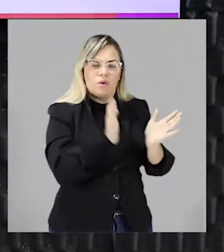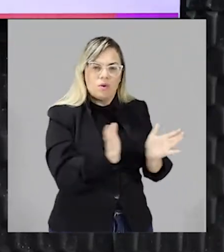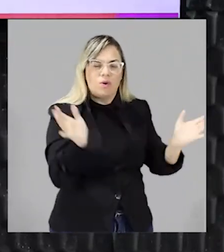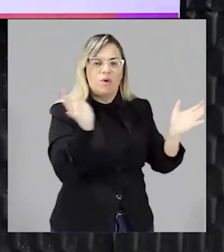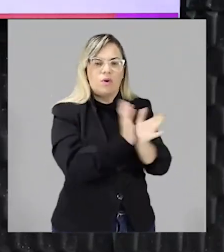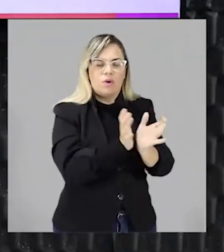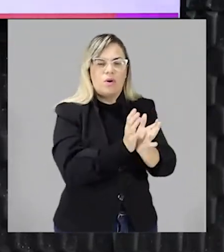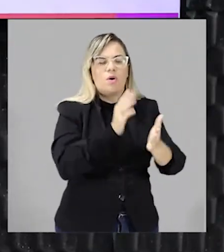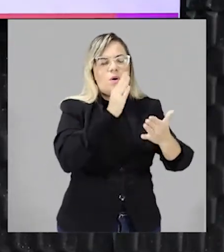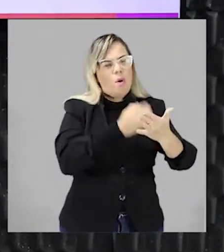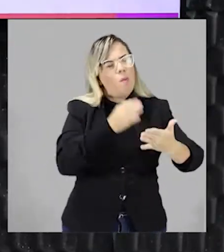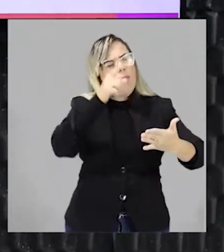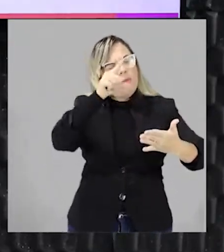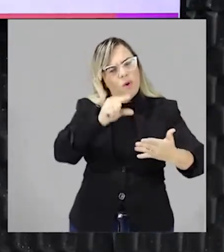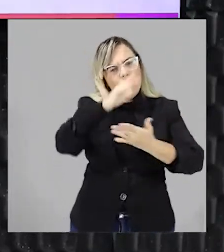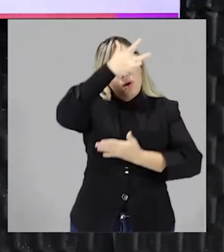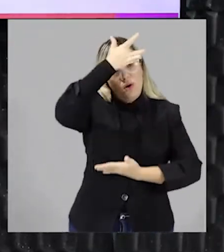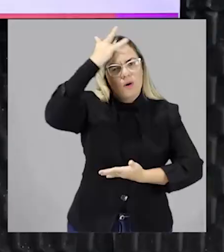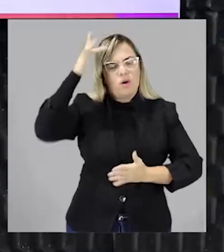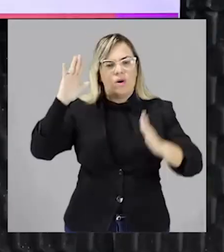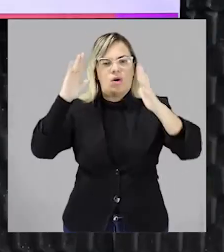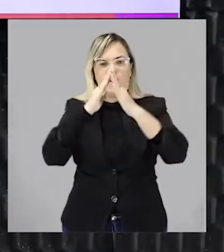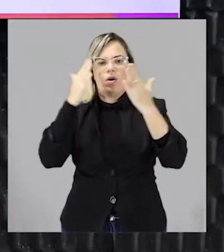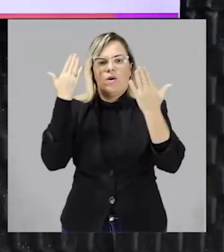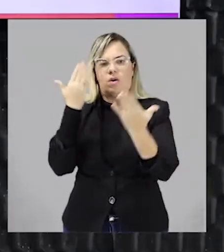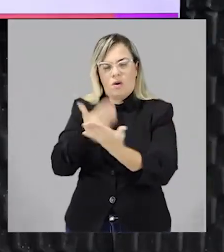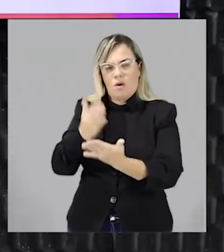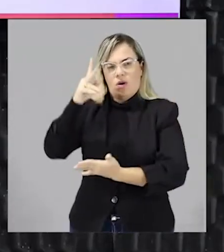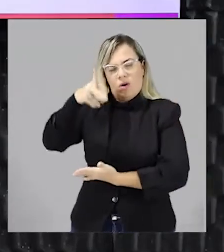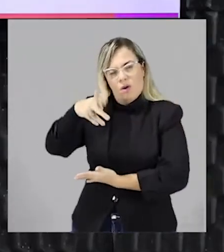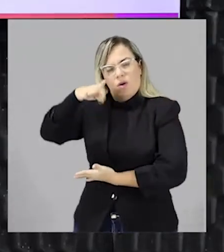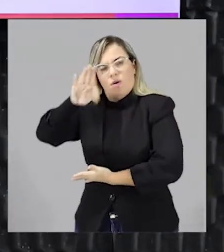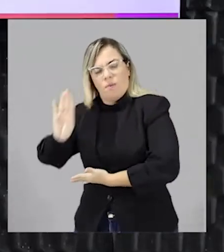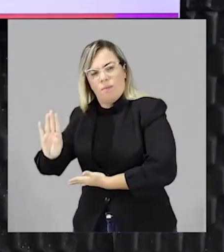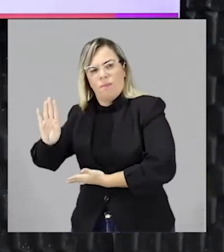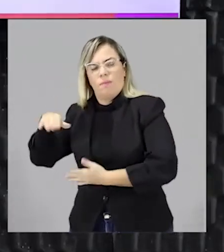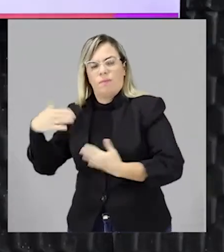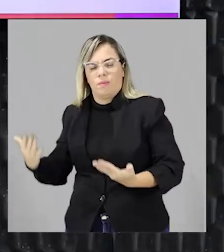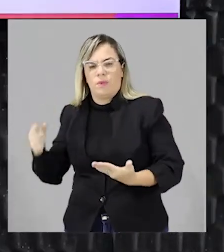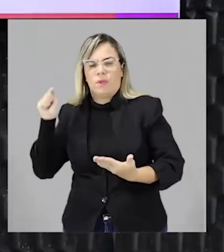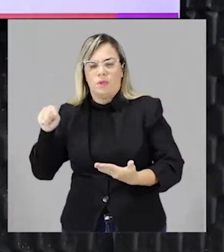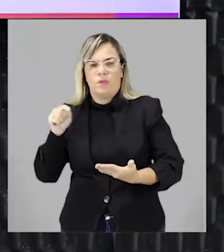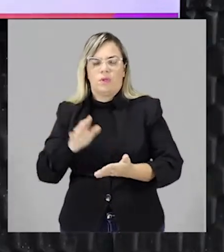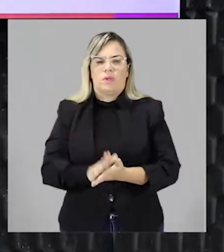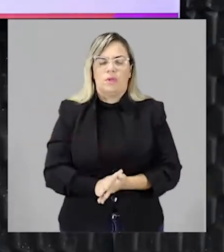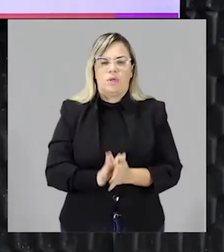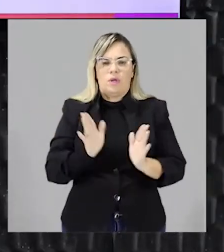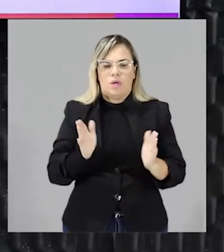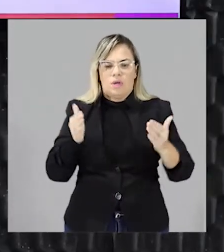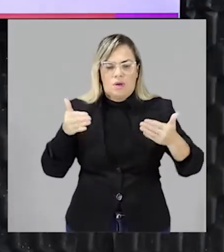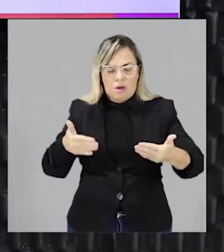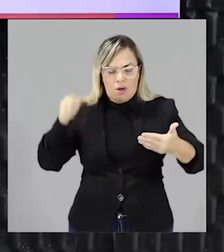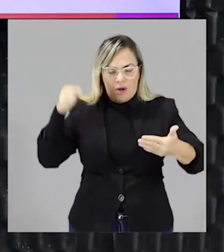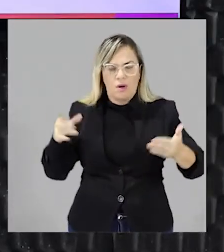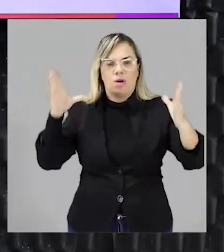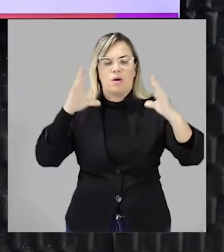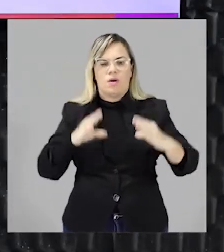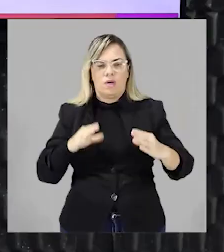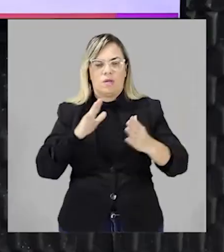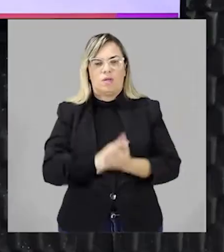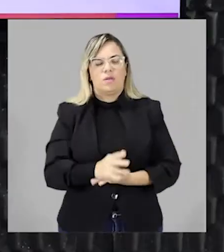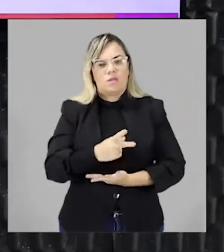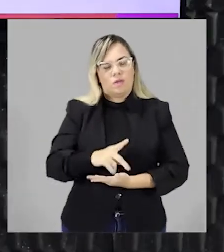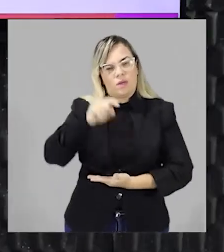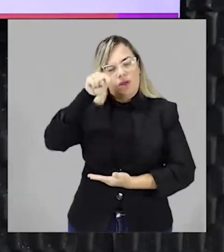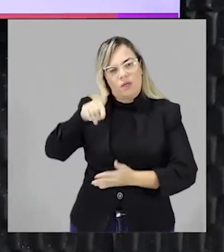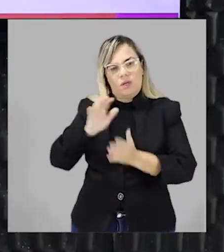pouco. Saúde mental nas escolas públicas. Então, já foi um pouco delimitado para vocês.